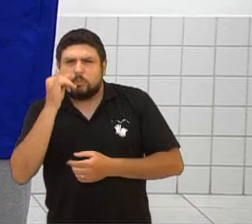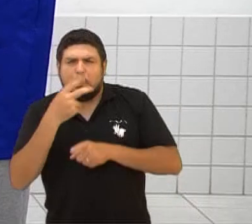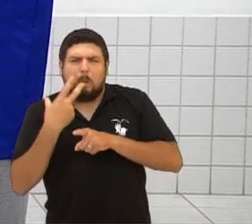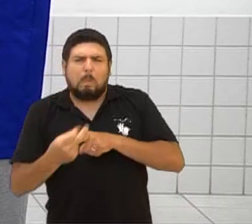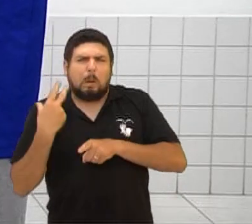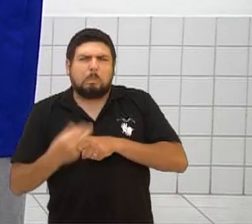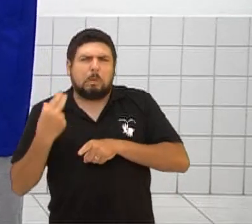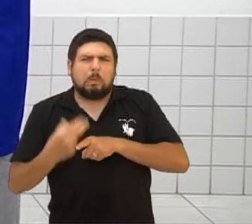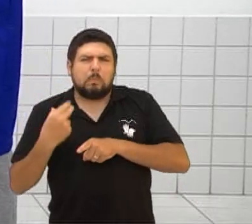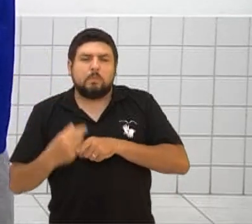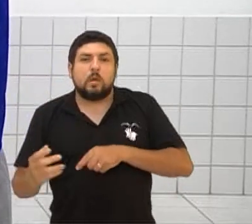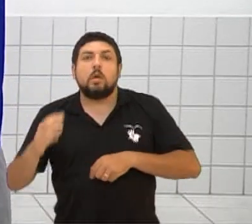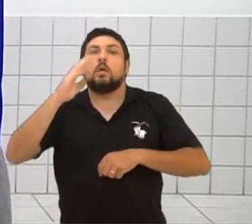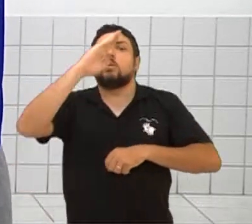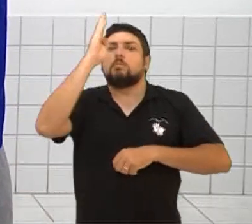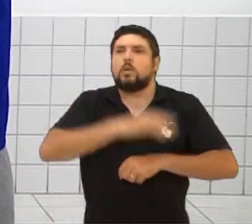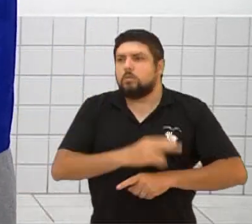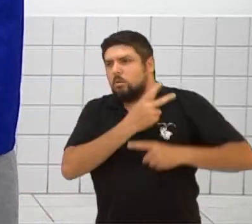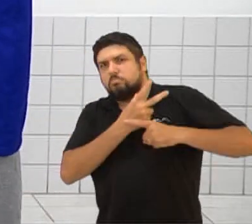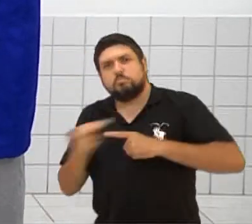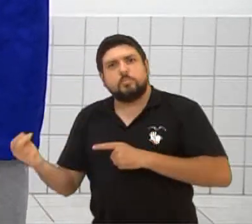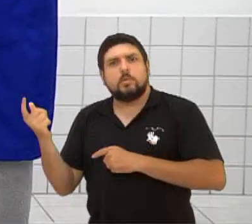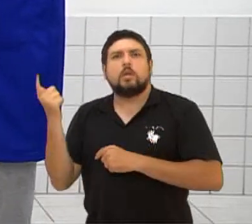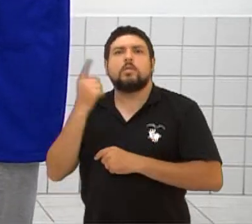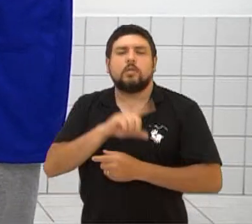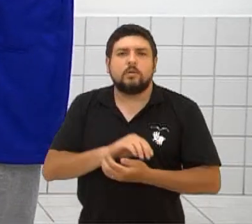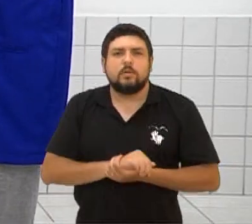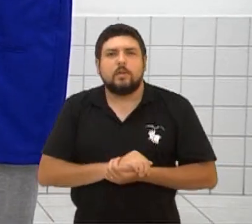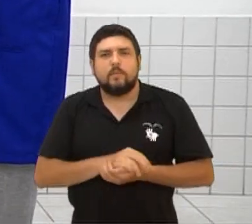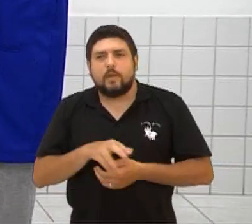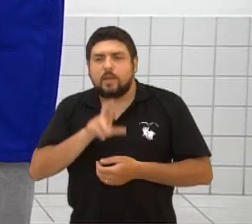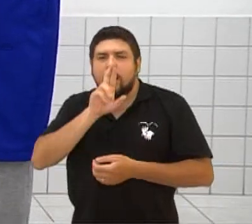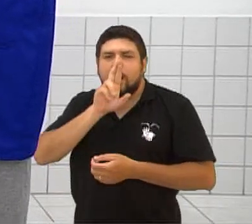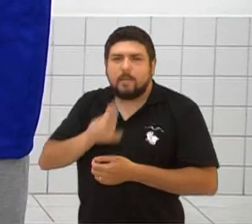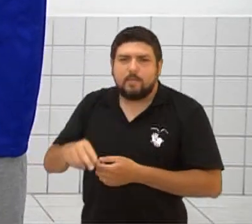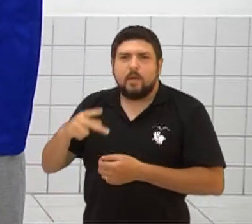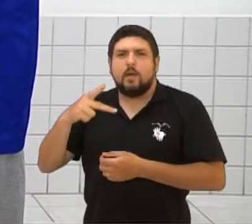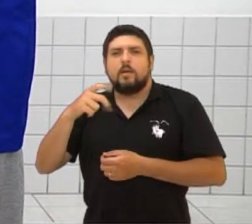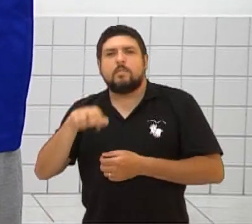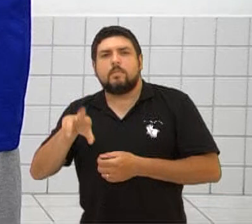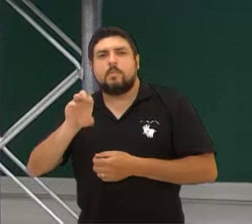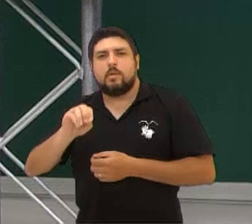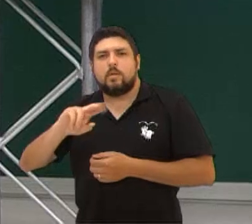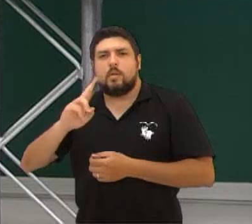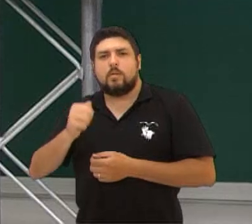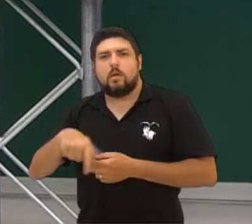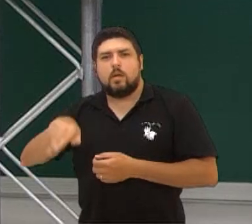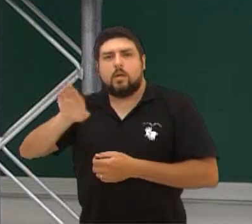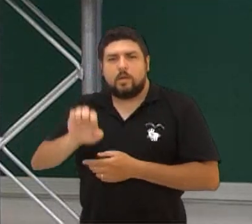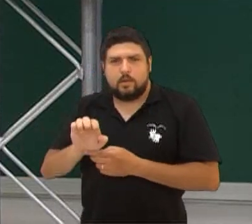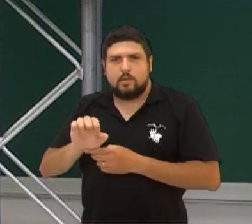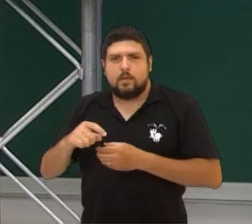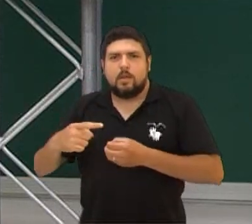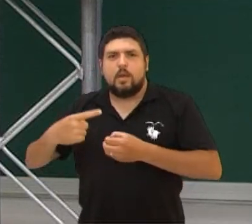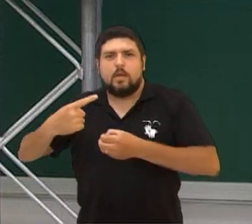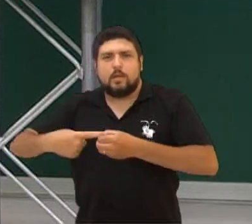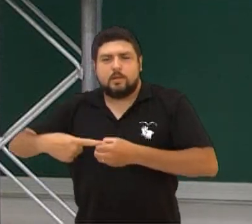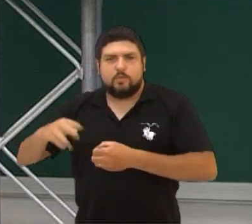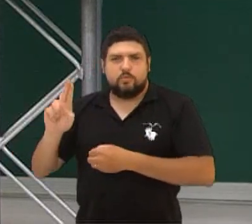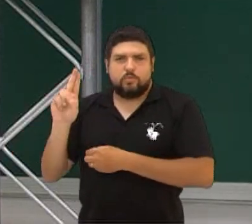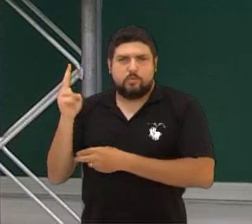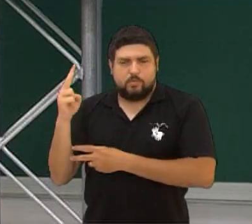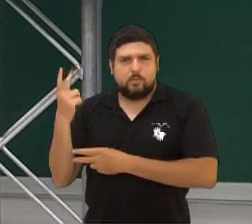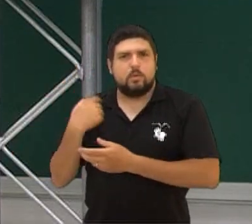fortes naquela época. E daí nós respondemos também ao Pedro Henrique aqui do Colégio Estadual Bento Mussurunga, lá de Umuarama,